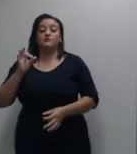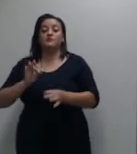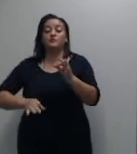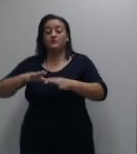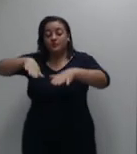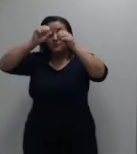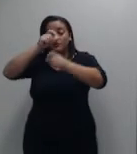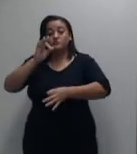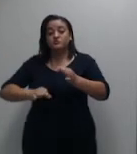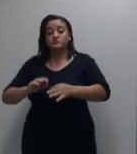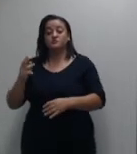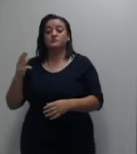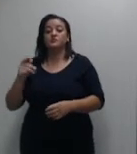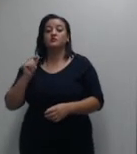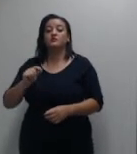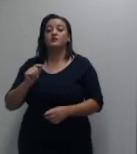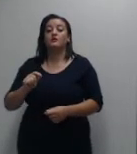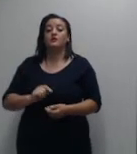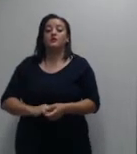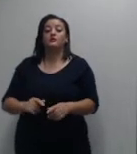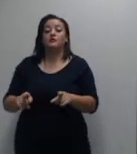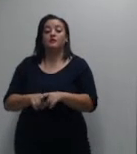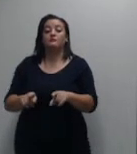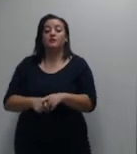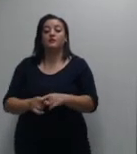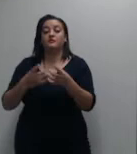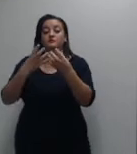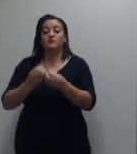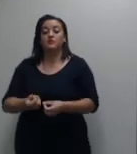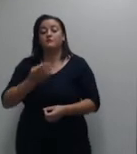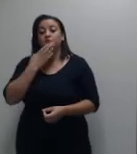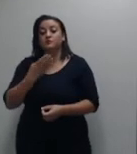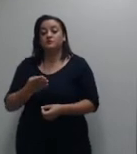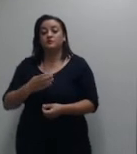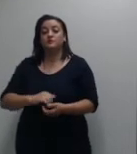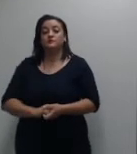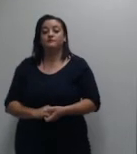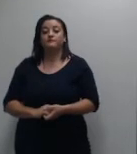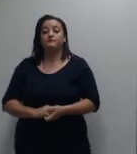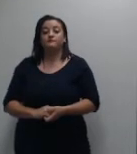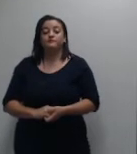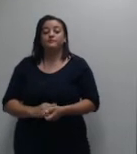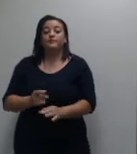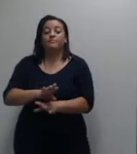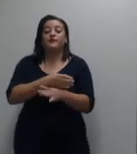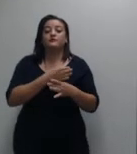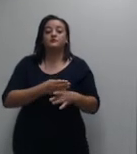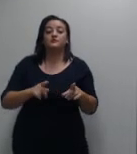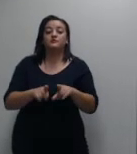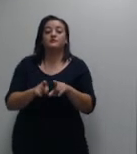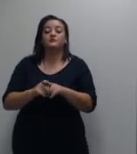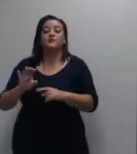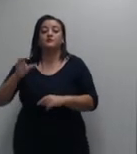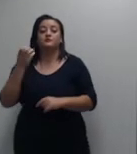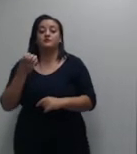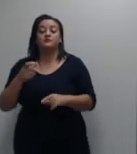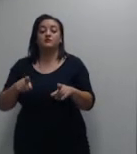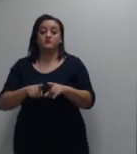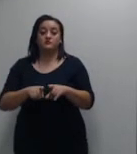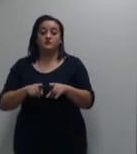Maranhão que na sua vez deferiu o pedido e suspendeu a decisão liminar